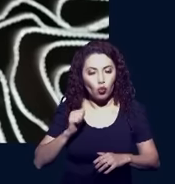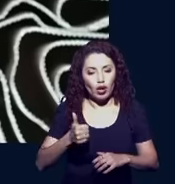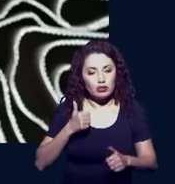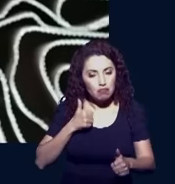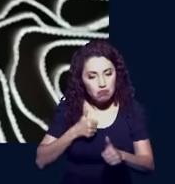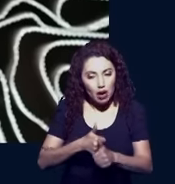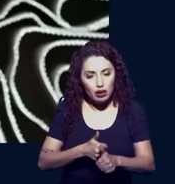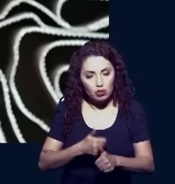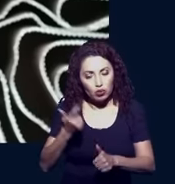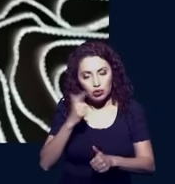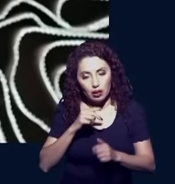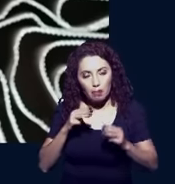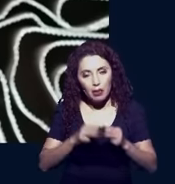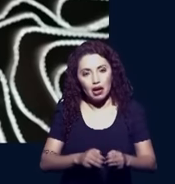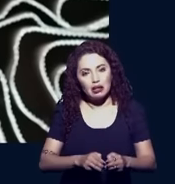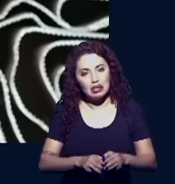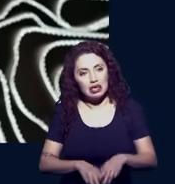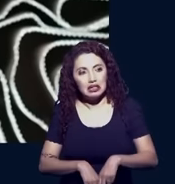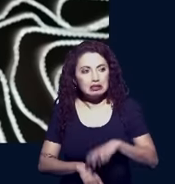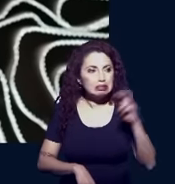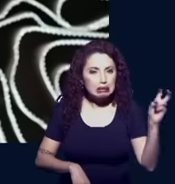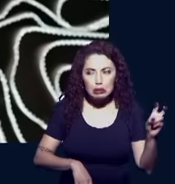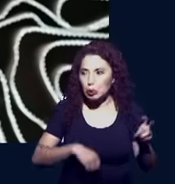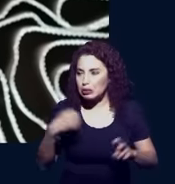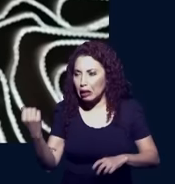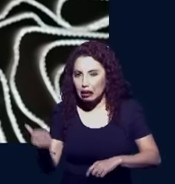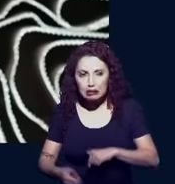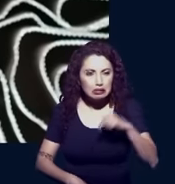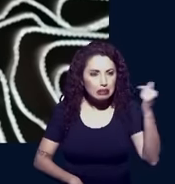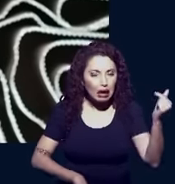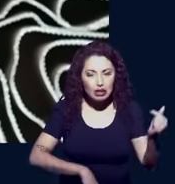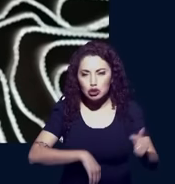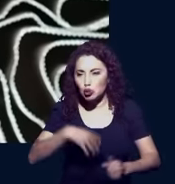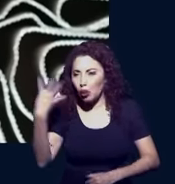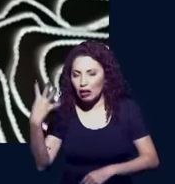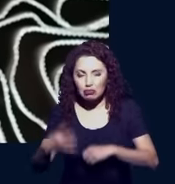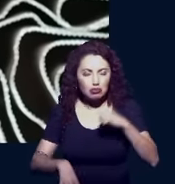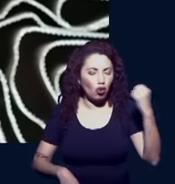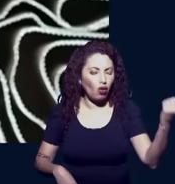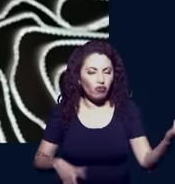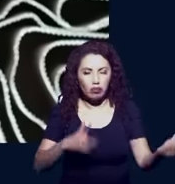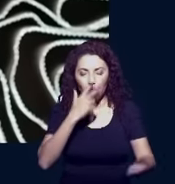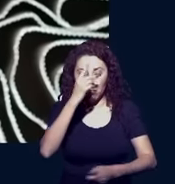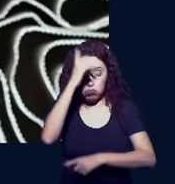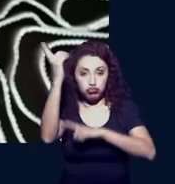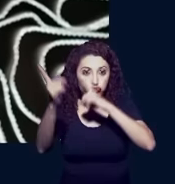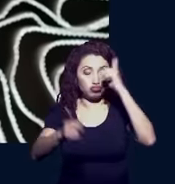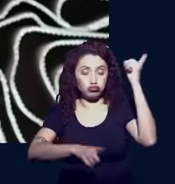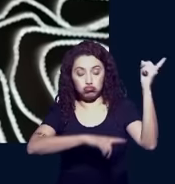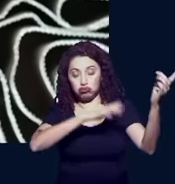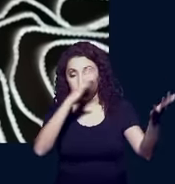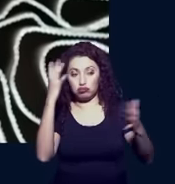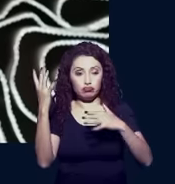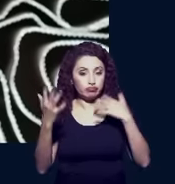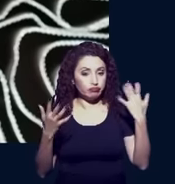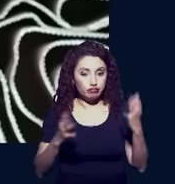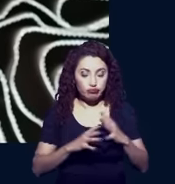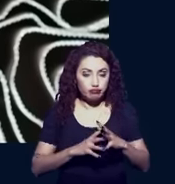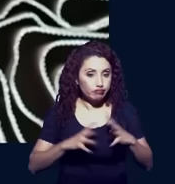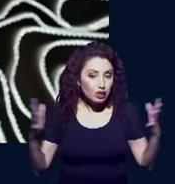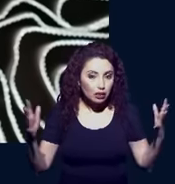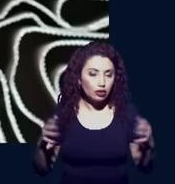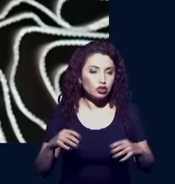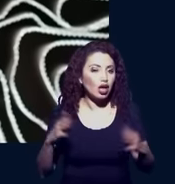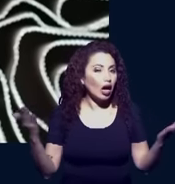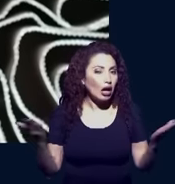C era S era se era qu era nove eh havia uma insegurança enorme eu acho que essa insegurança